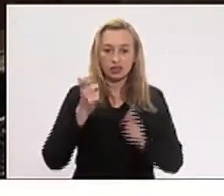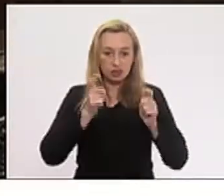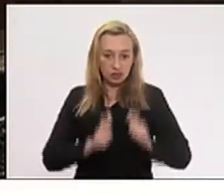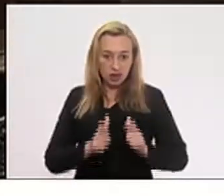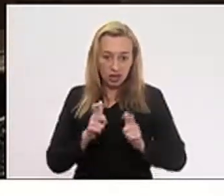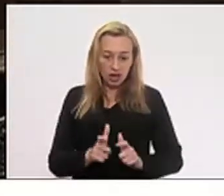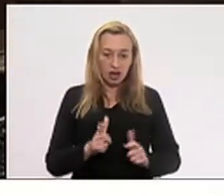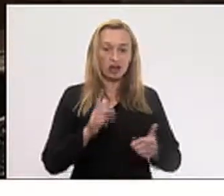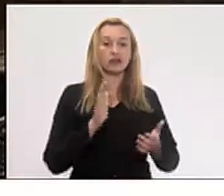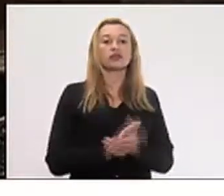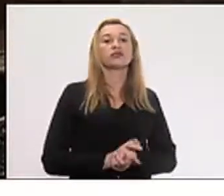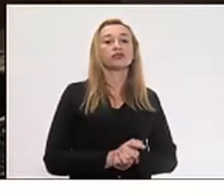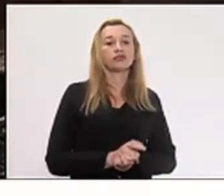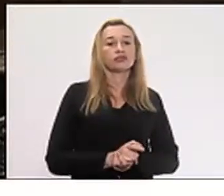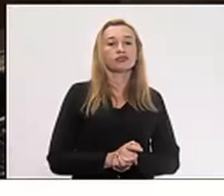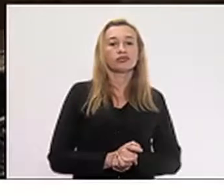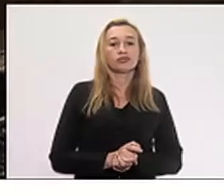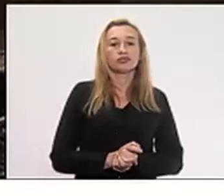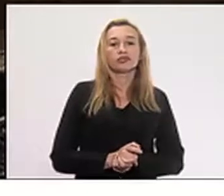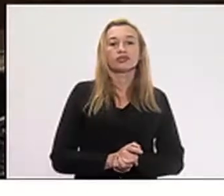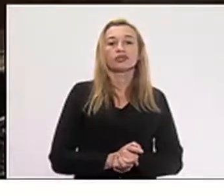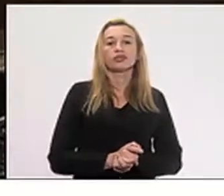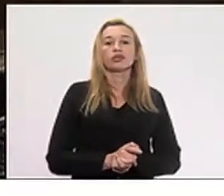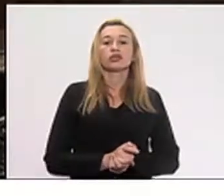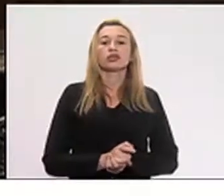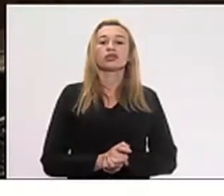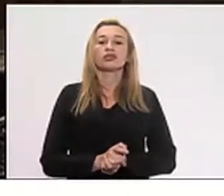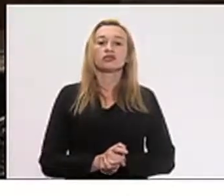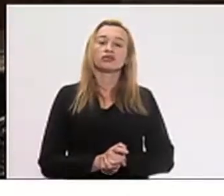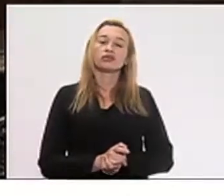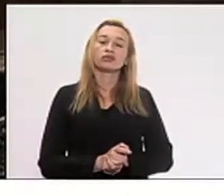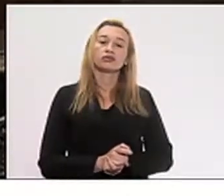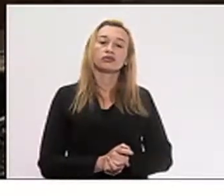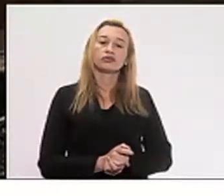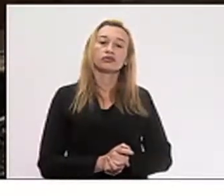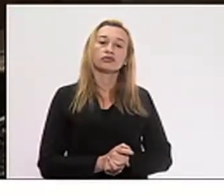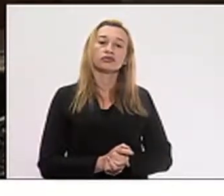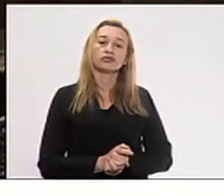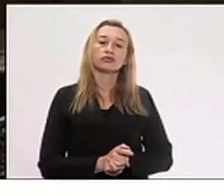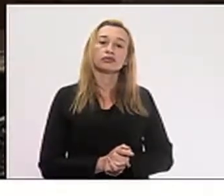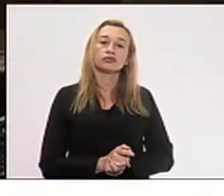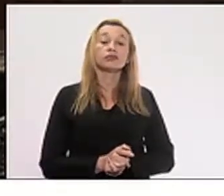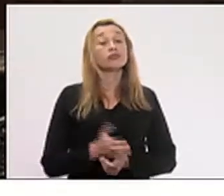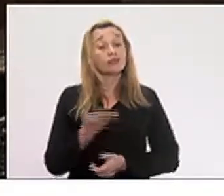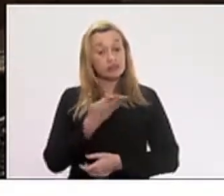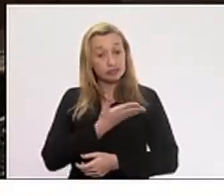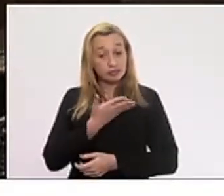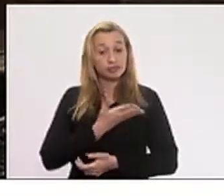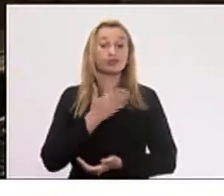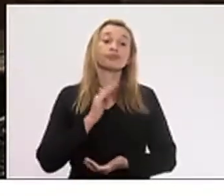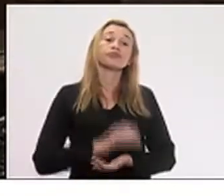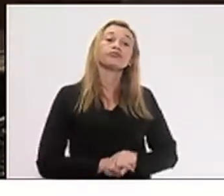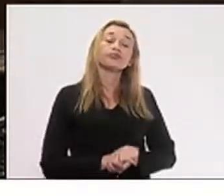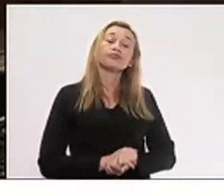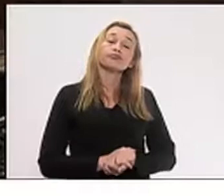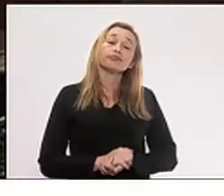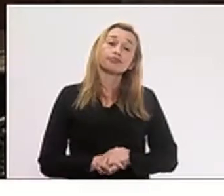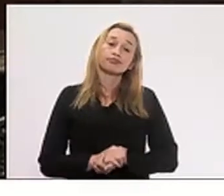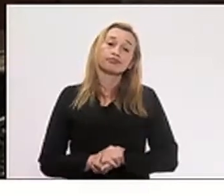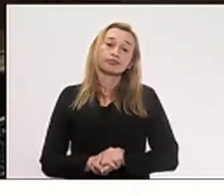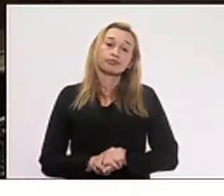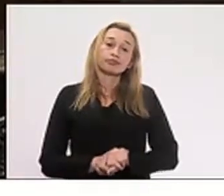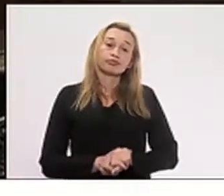ausentes, senhores deputados presentes ou ausentes, companheiros e companheiras